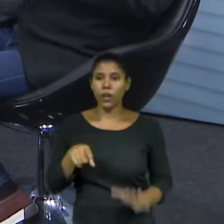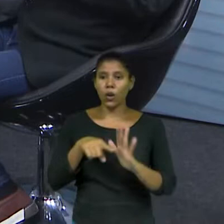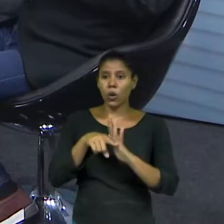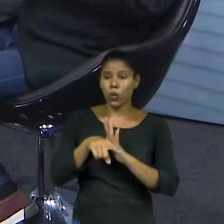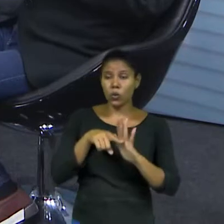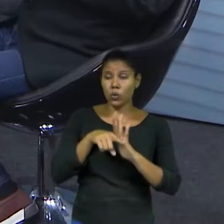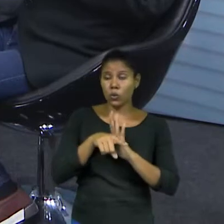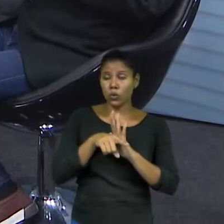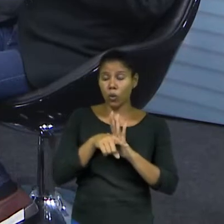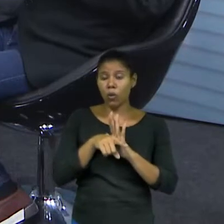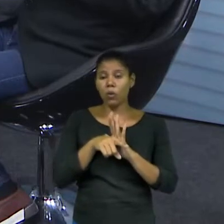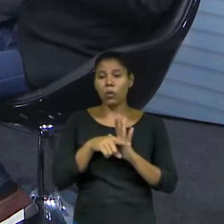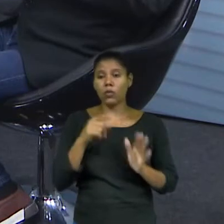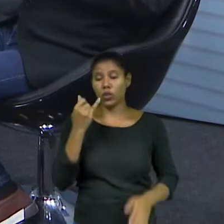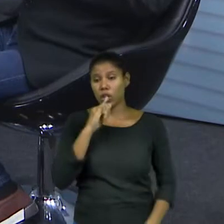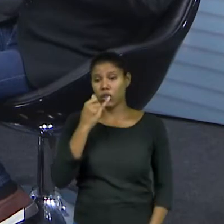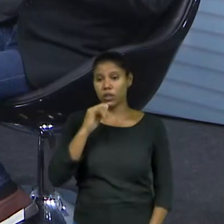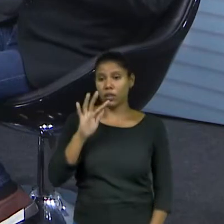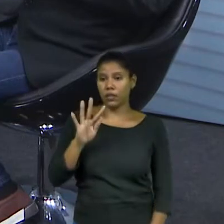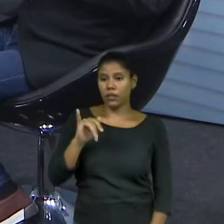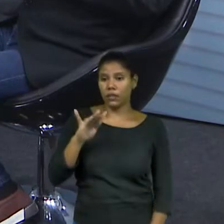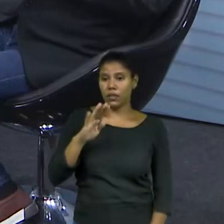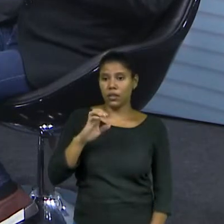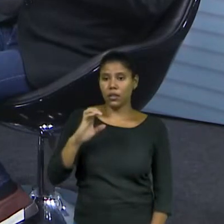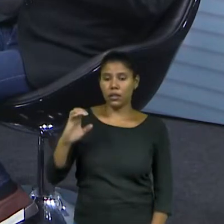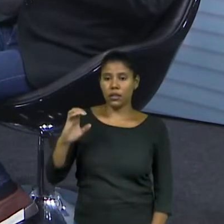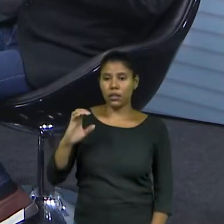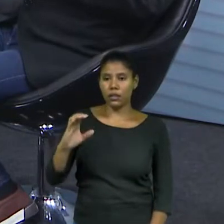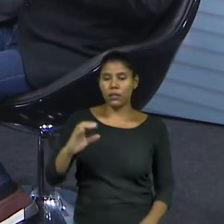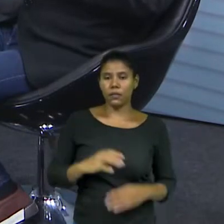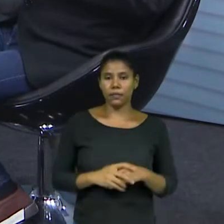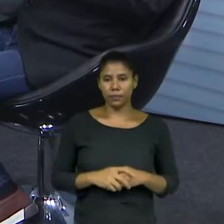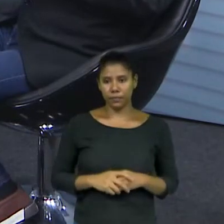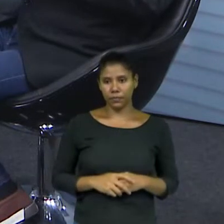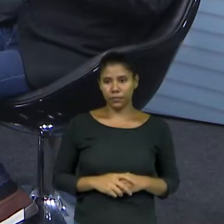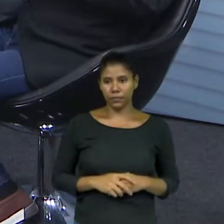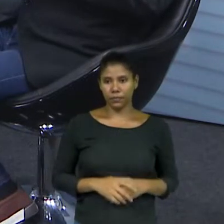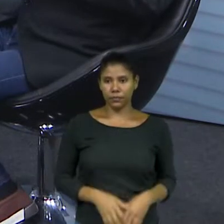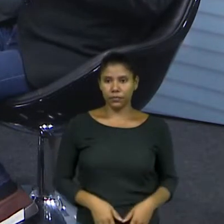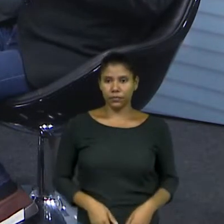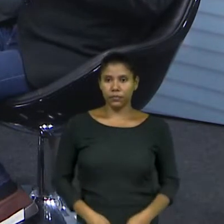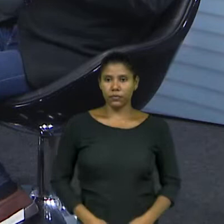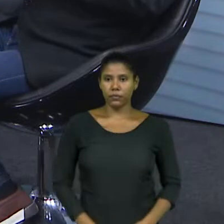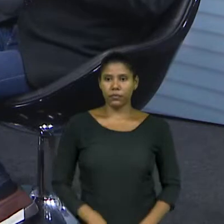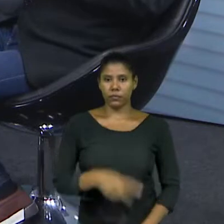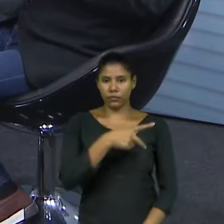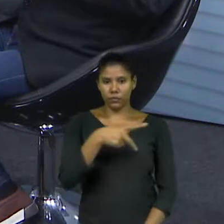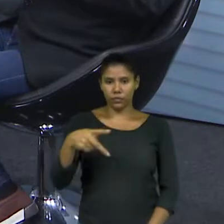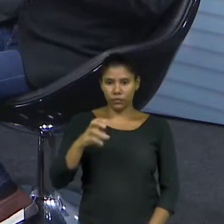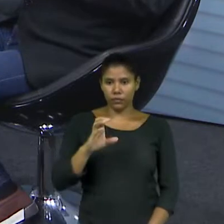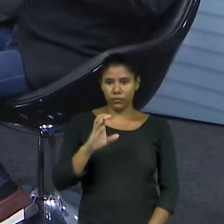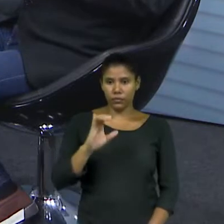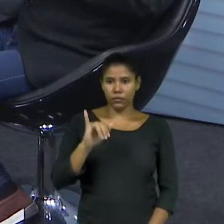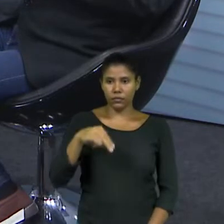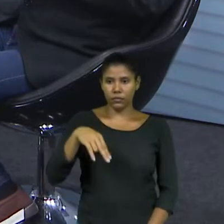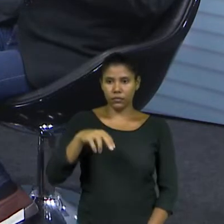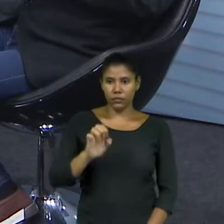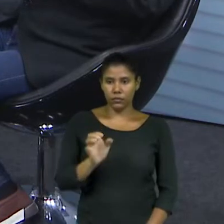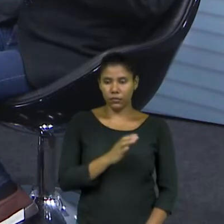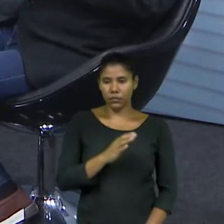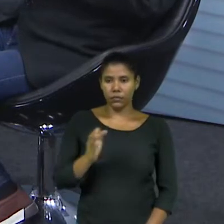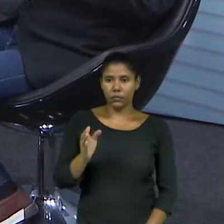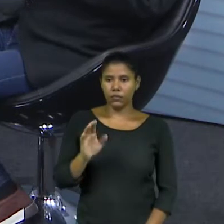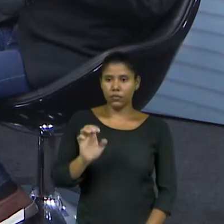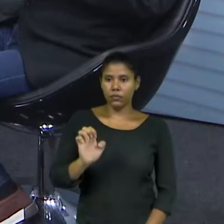FIEC, ele foi premiado na categoria referência. O presidente do CID Energia do Ceará, Luiz Carlos